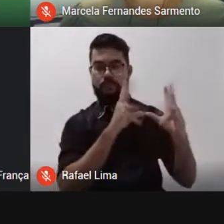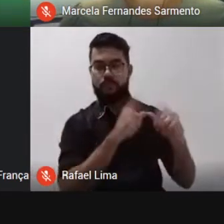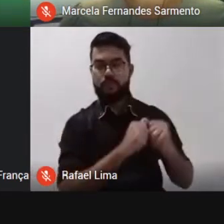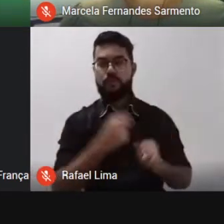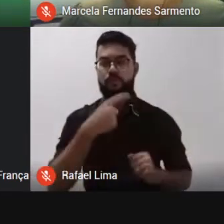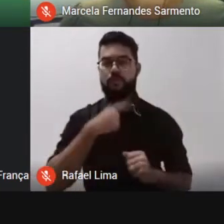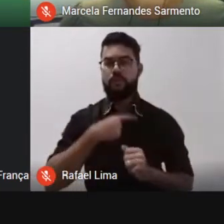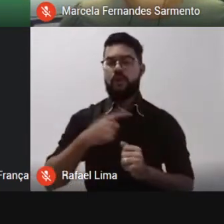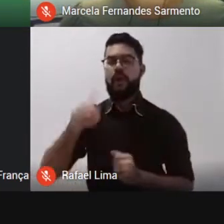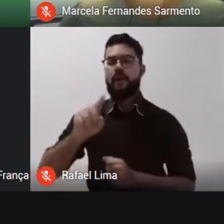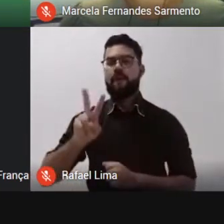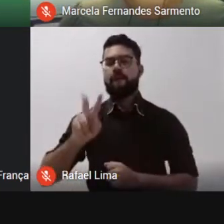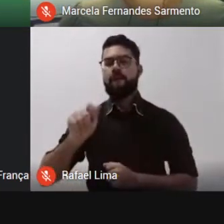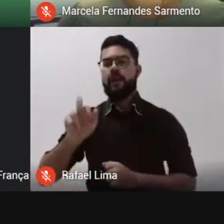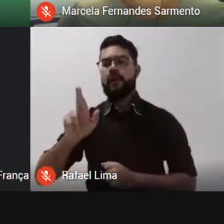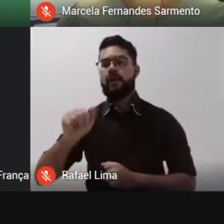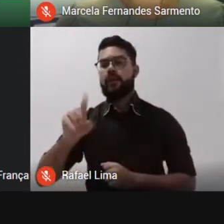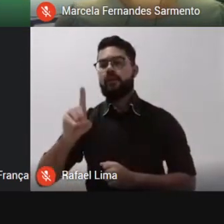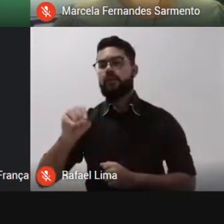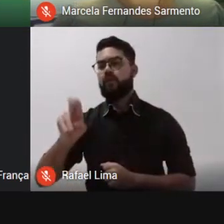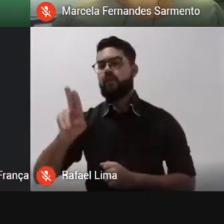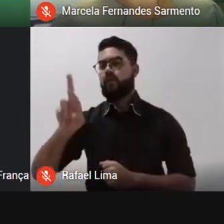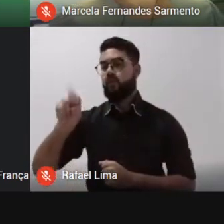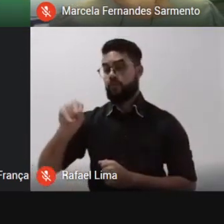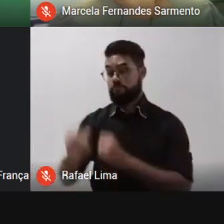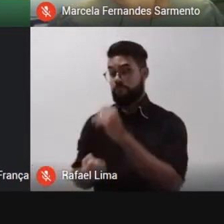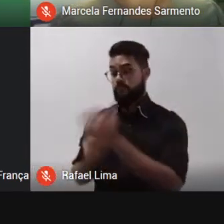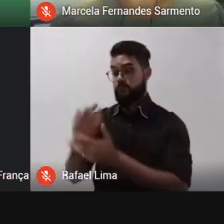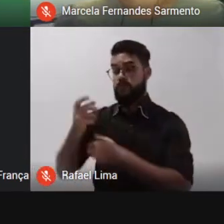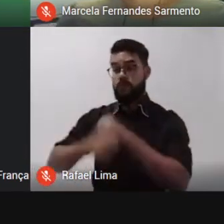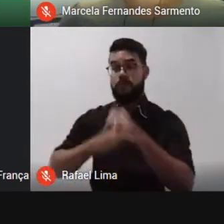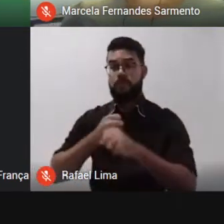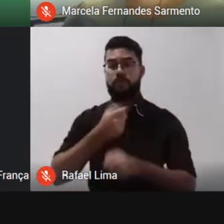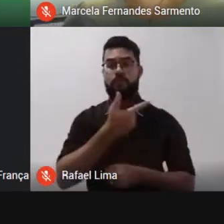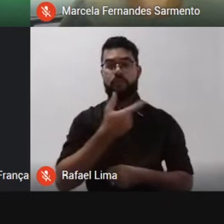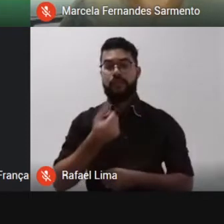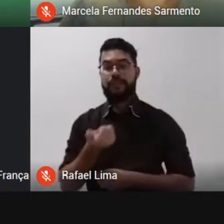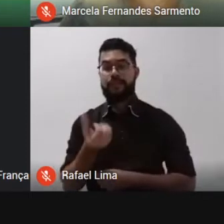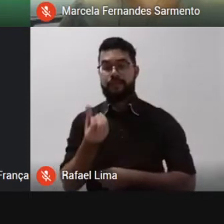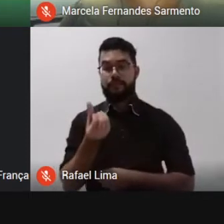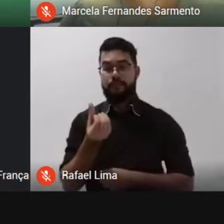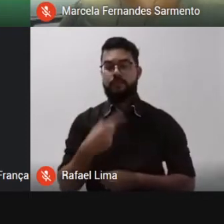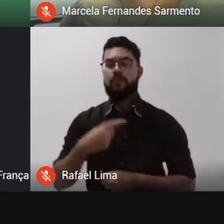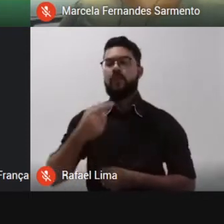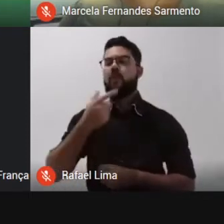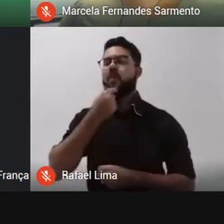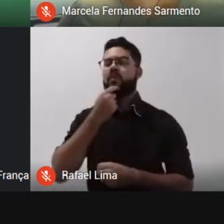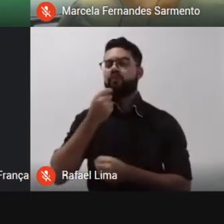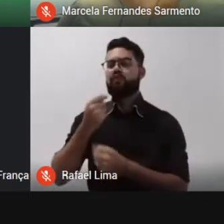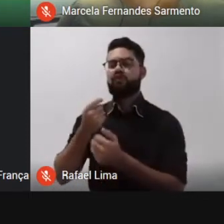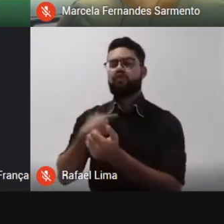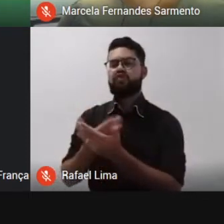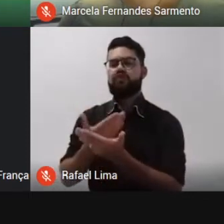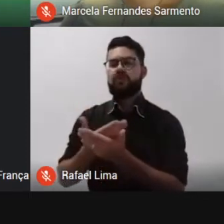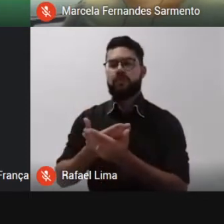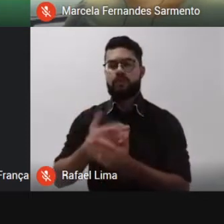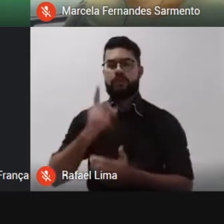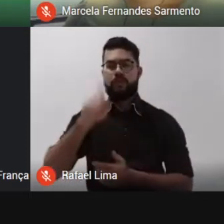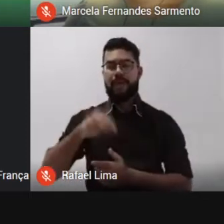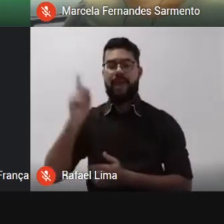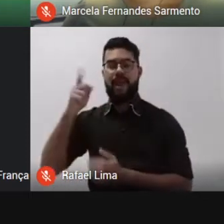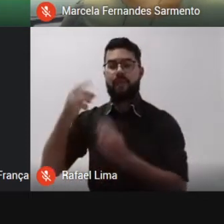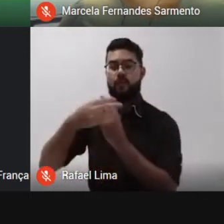Varadouro. Ele foi no ano de 2016 e foi uma iniciativa do estudante de Engenharia Civil Alisson Bruno, lá da UFPB. Foi um trabalho de